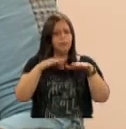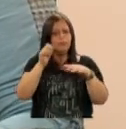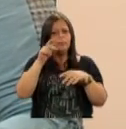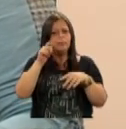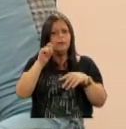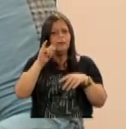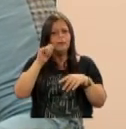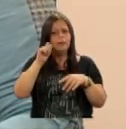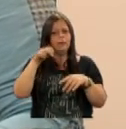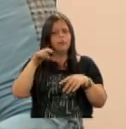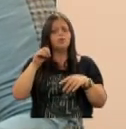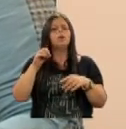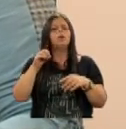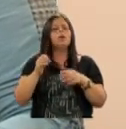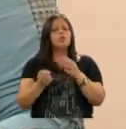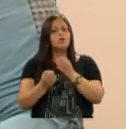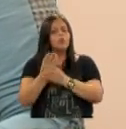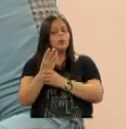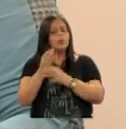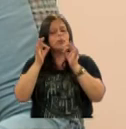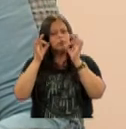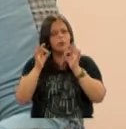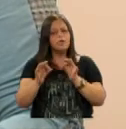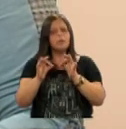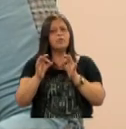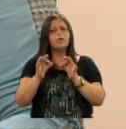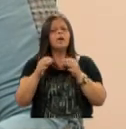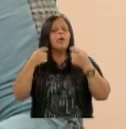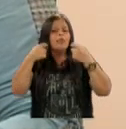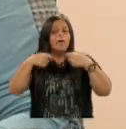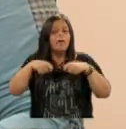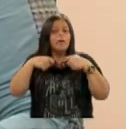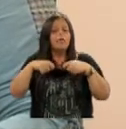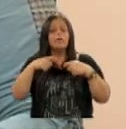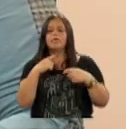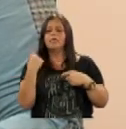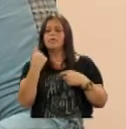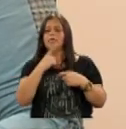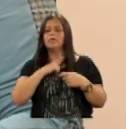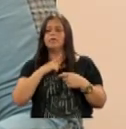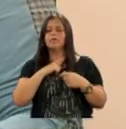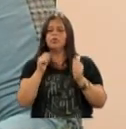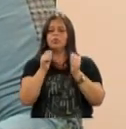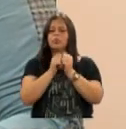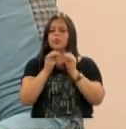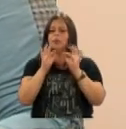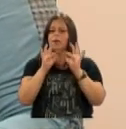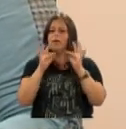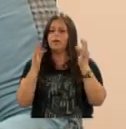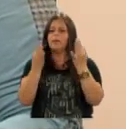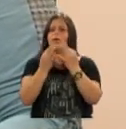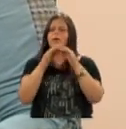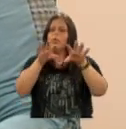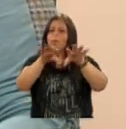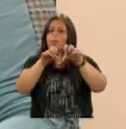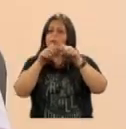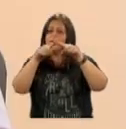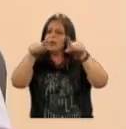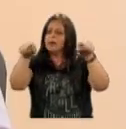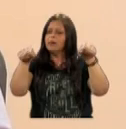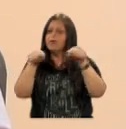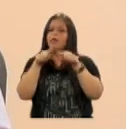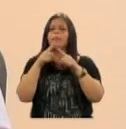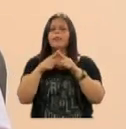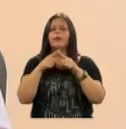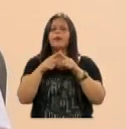apaeano sujas rapaz surgem exatamente da necessidade que nós temos juntos nas famílias de buscarem um espaço